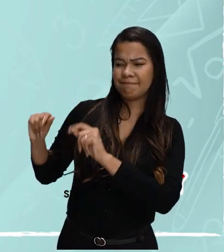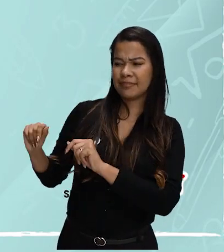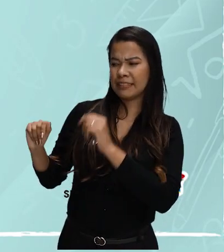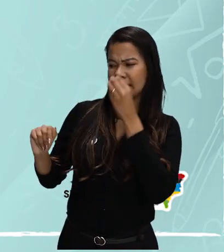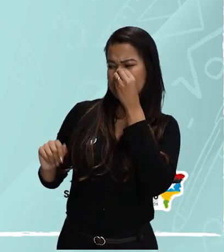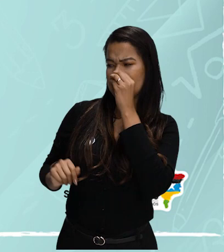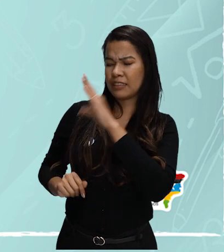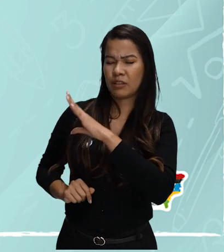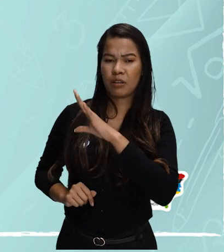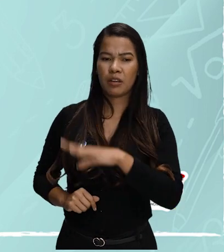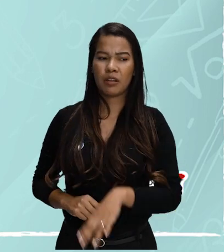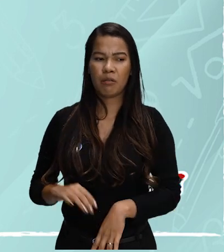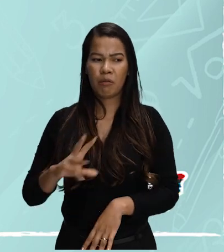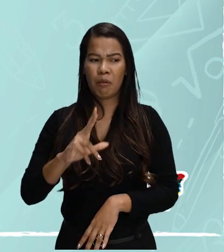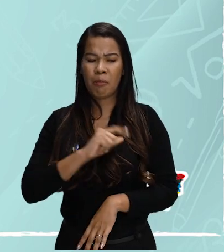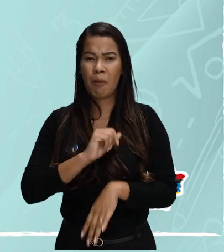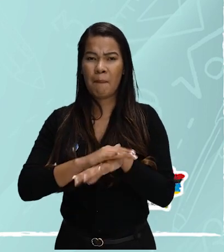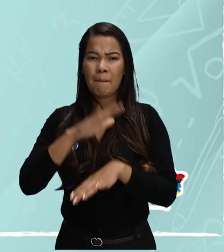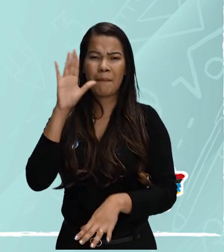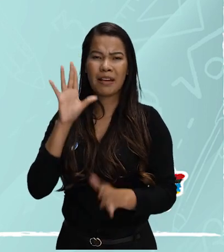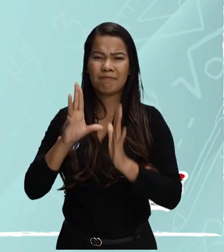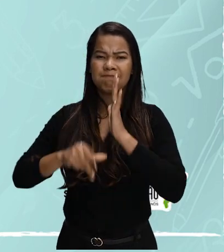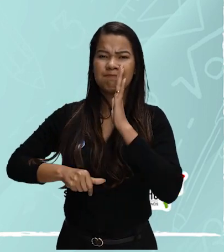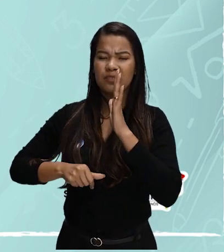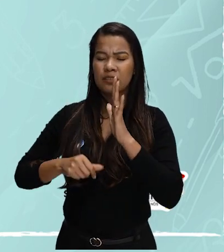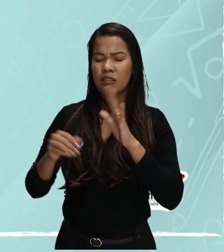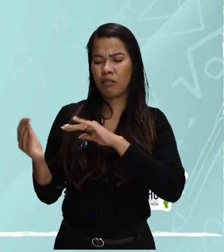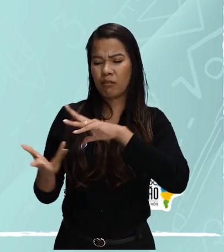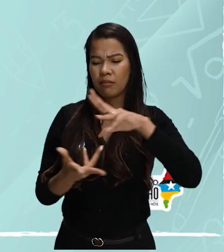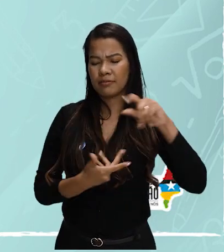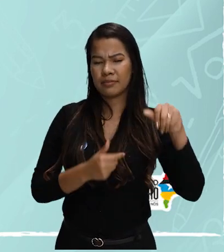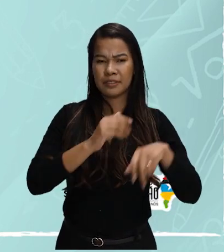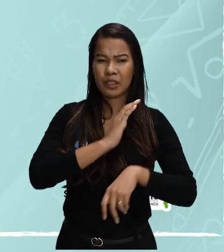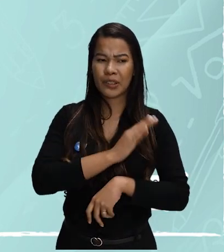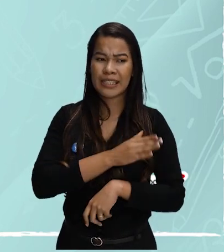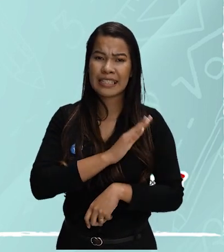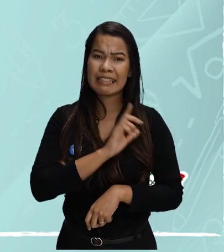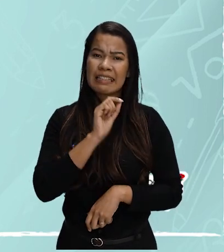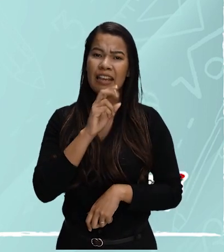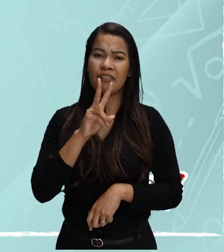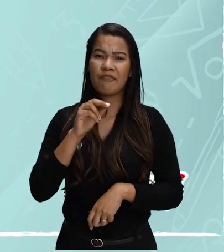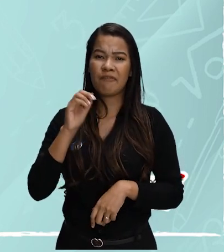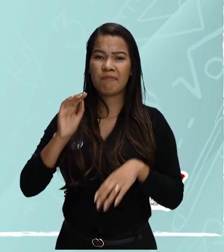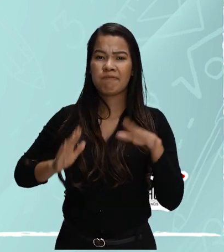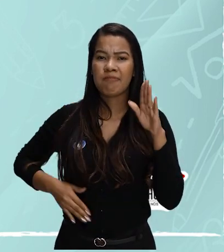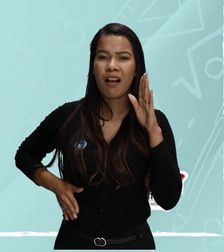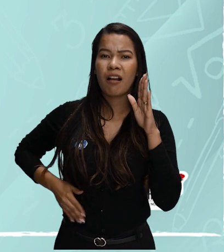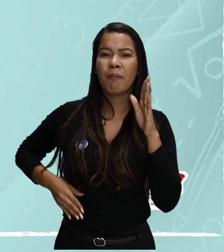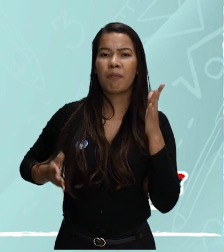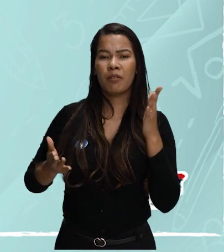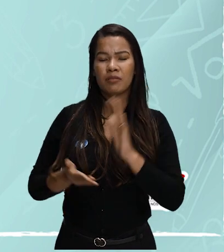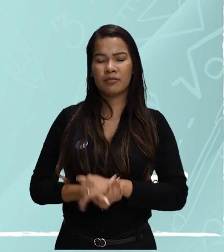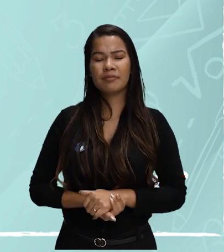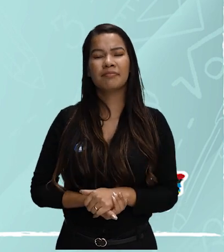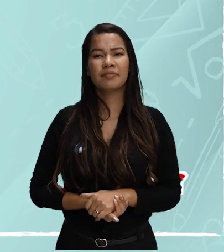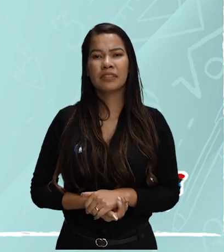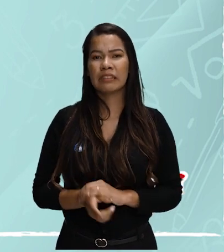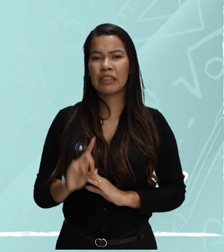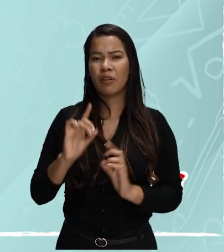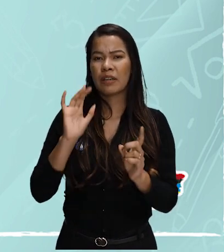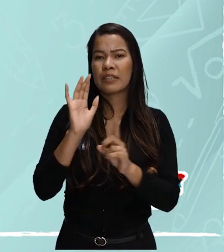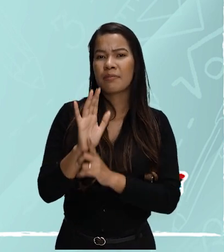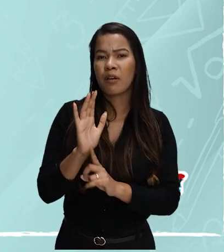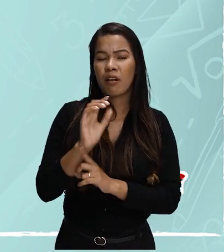Um amor mais bandido do mundo. Coração que é vagabundo, termo chulo, mas não expõe a